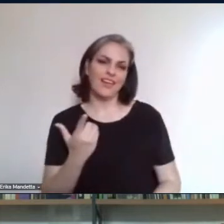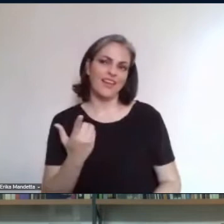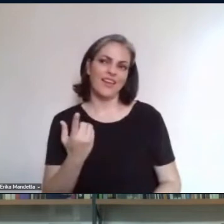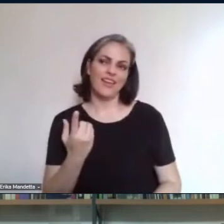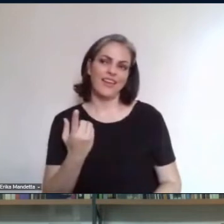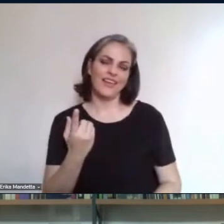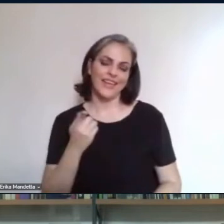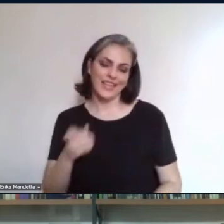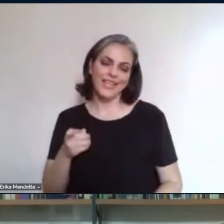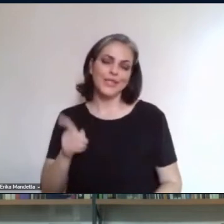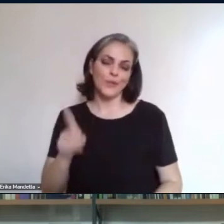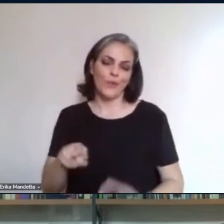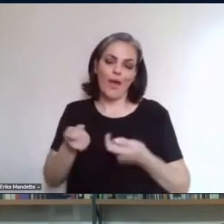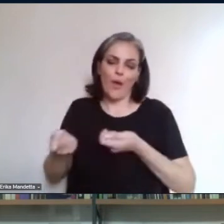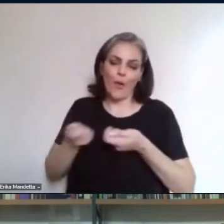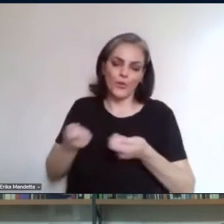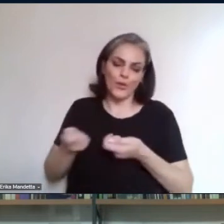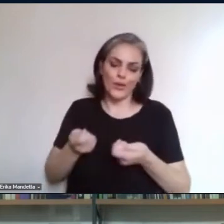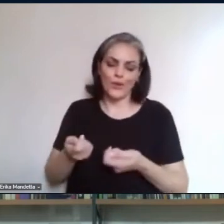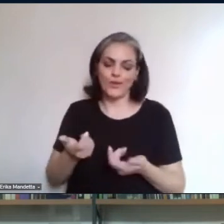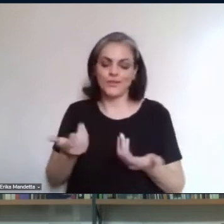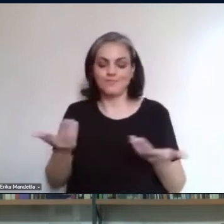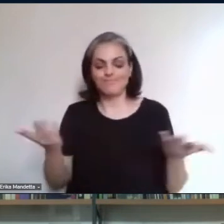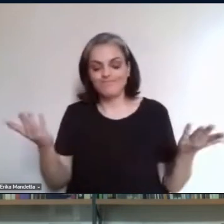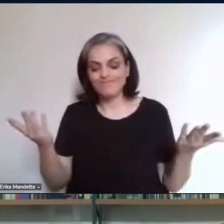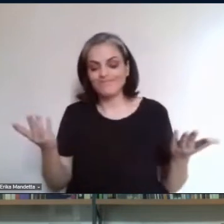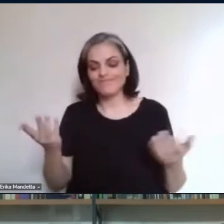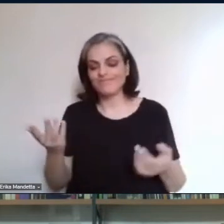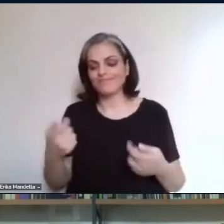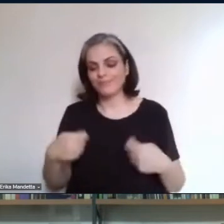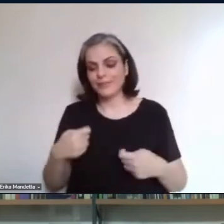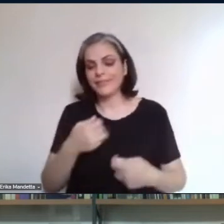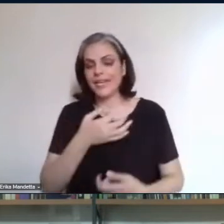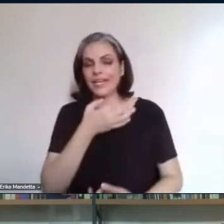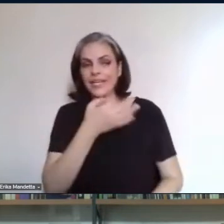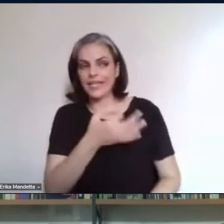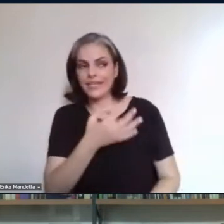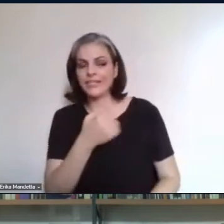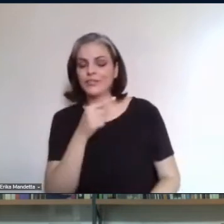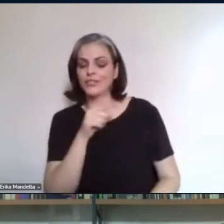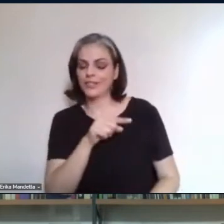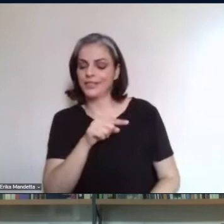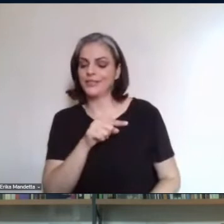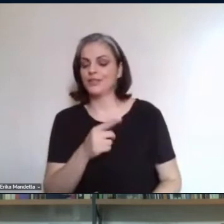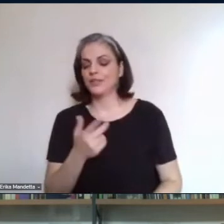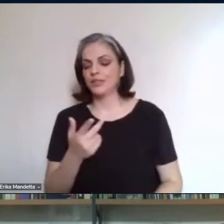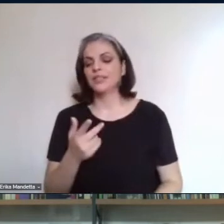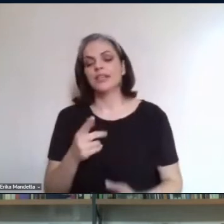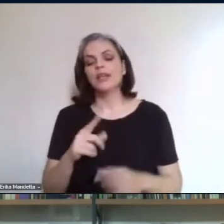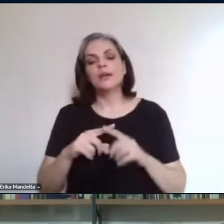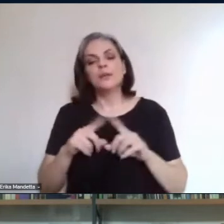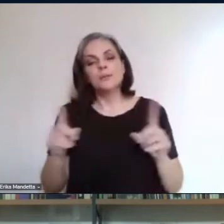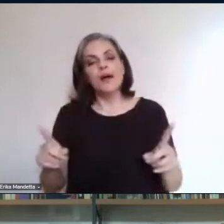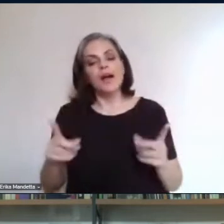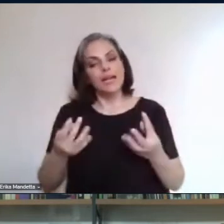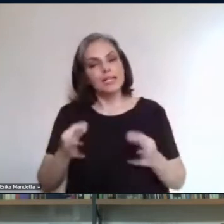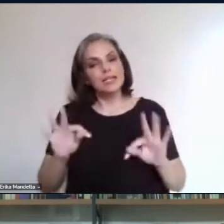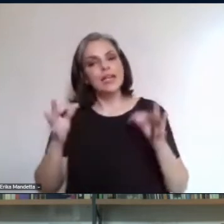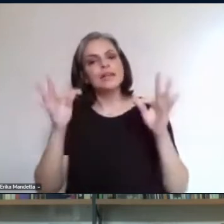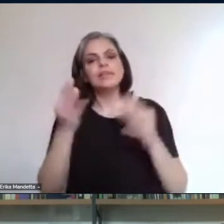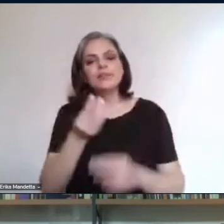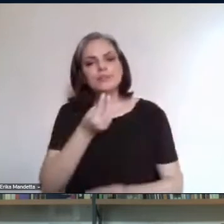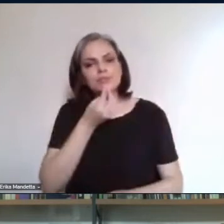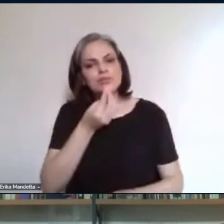controle, tem que ter toda uma crítica forte em relação a essas questões, mas de algum modo a tecnologia poderia